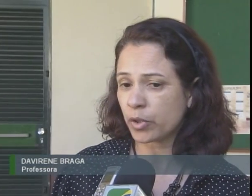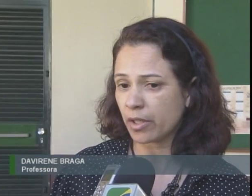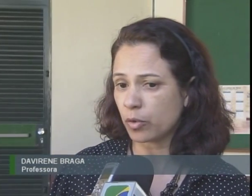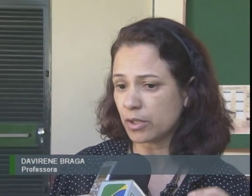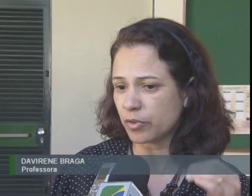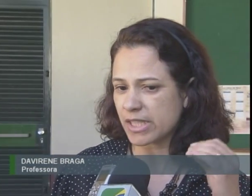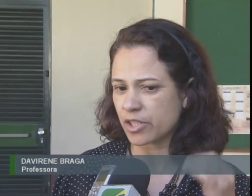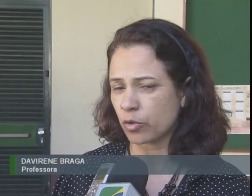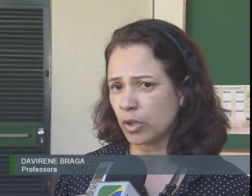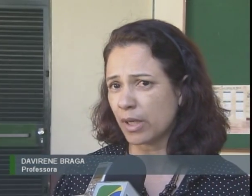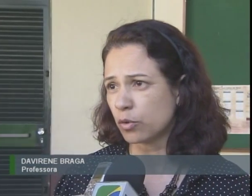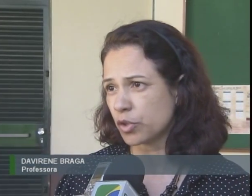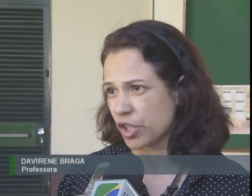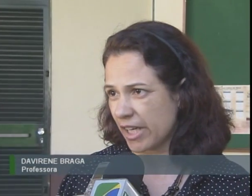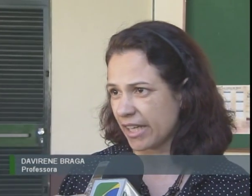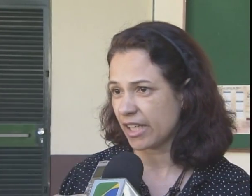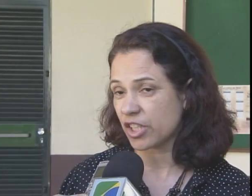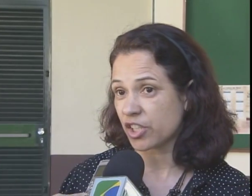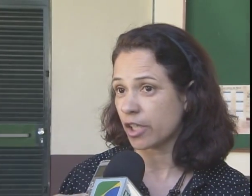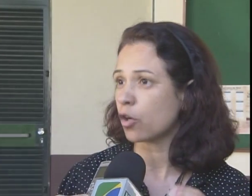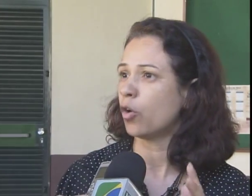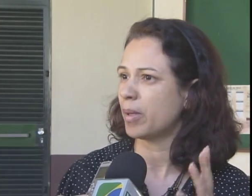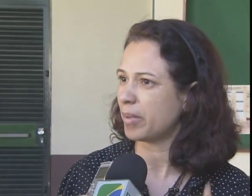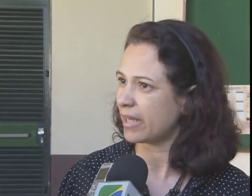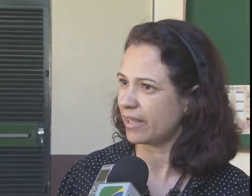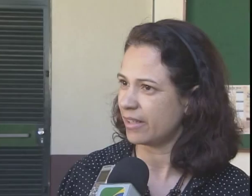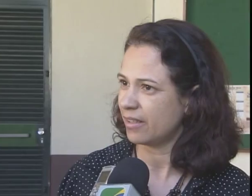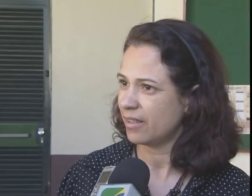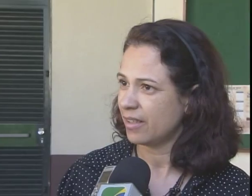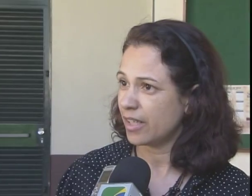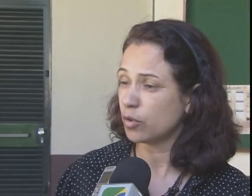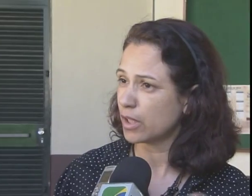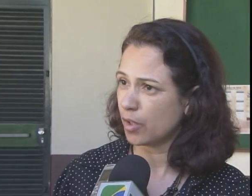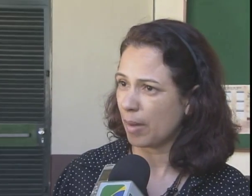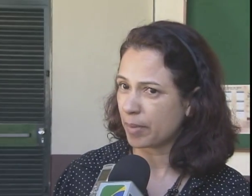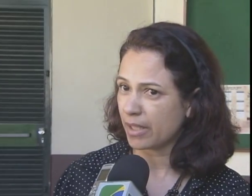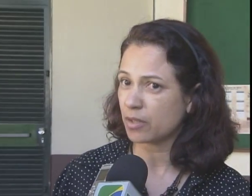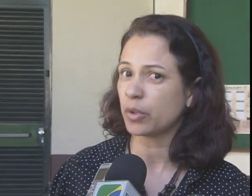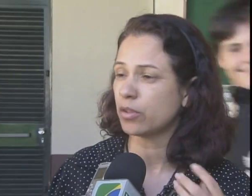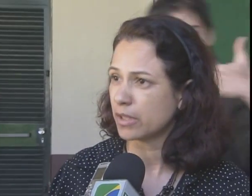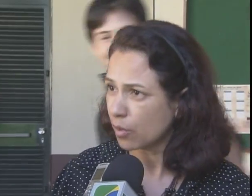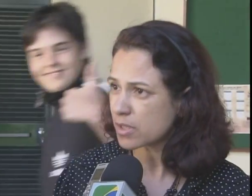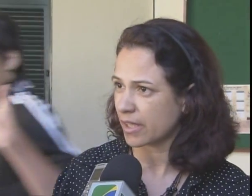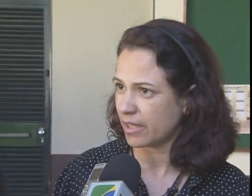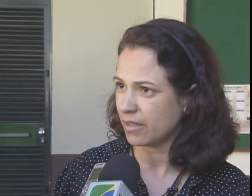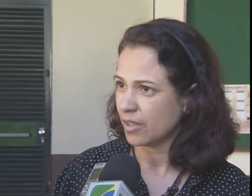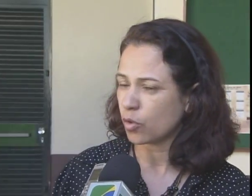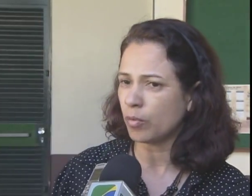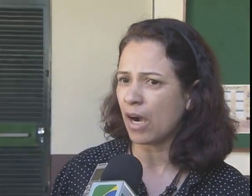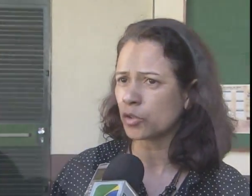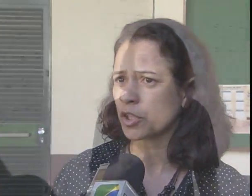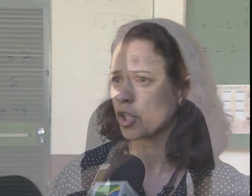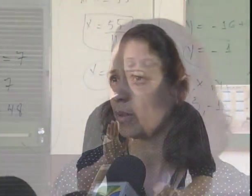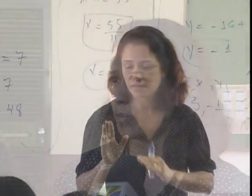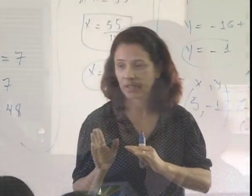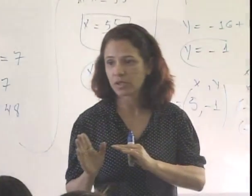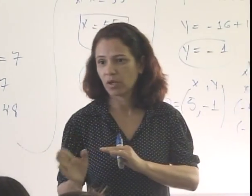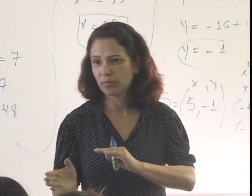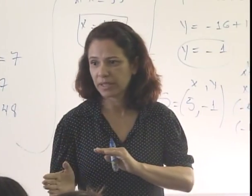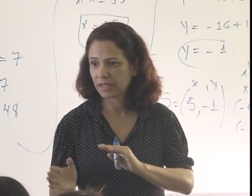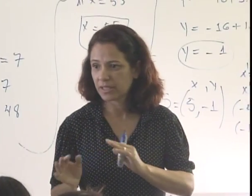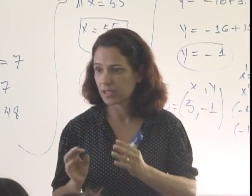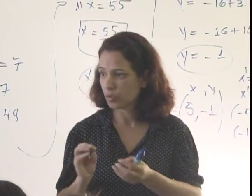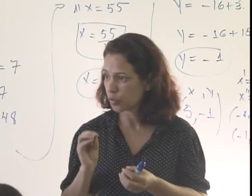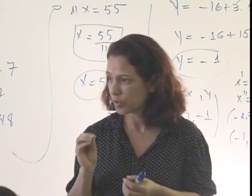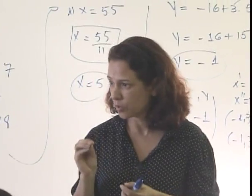importante, porque quando o aluno chega, ele já chega com uma barreira. Eu não aprendo, eu não sei. Com uma autoestima